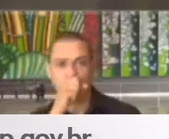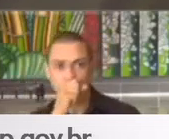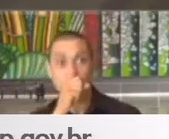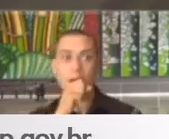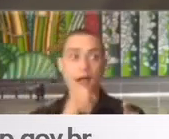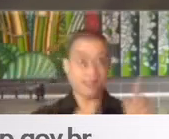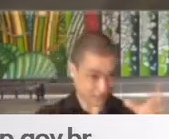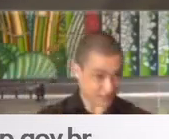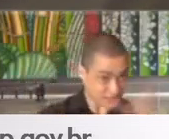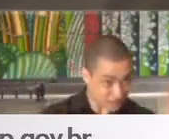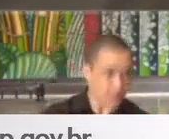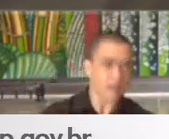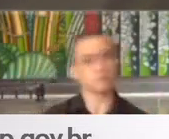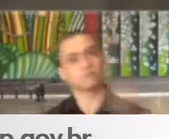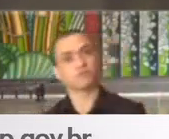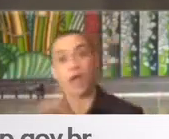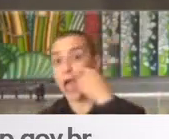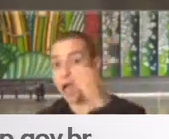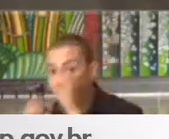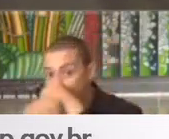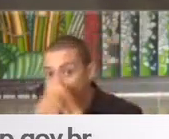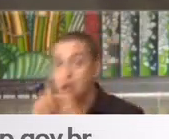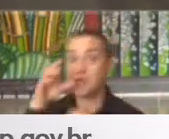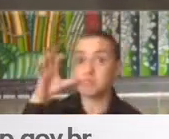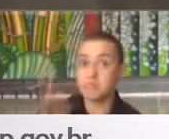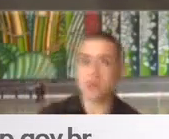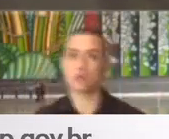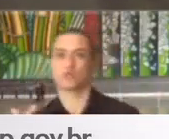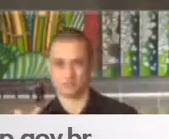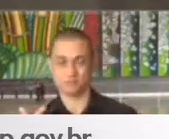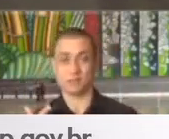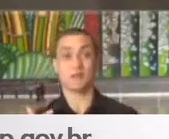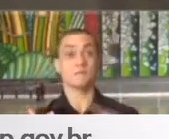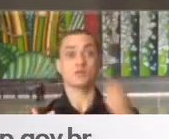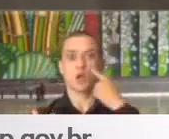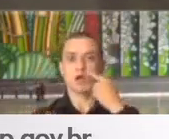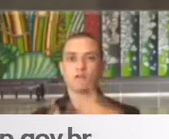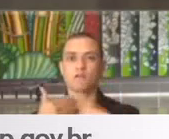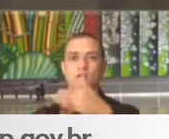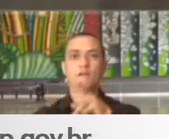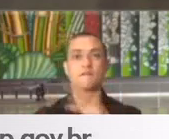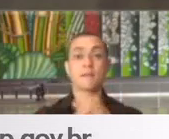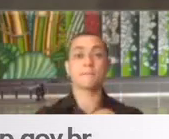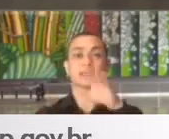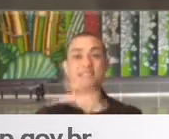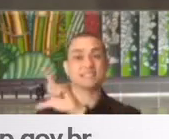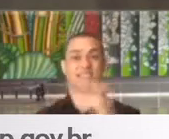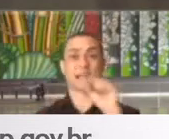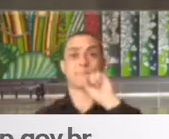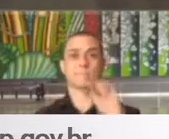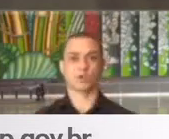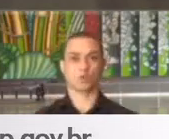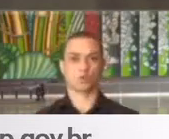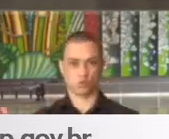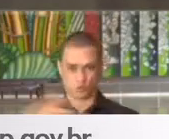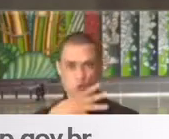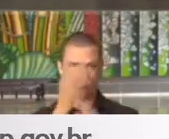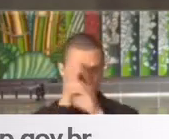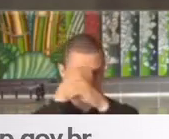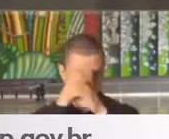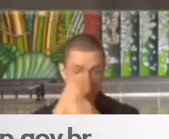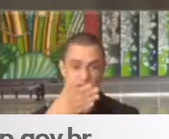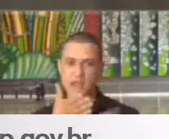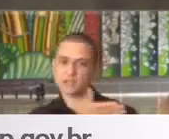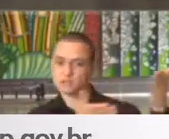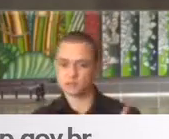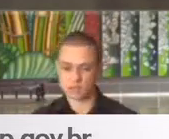conta da ampliação do número de casos suspeitos, nós adquirimos mais 100 mil testes do coronavírus que devem